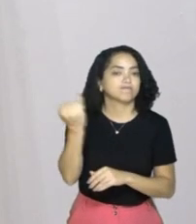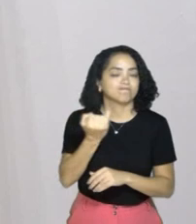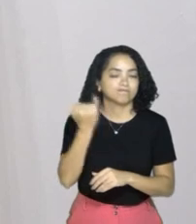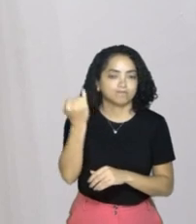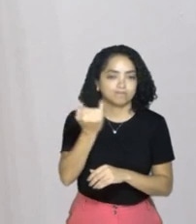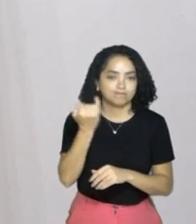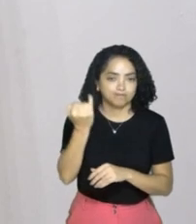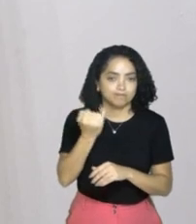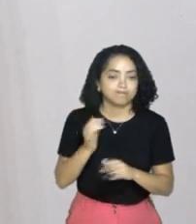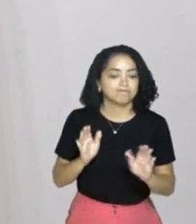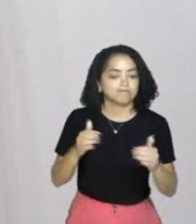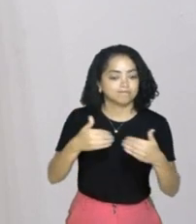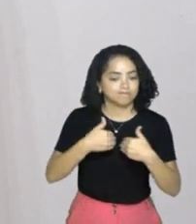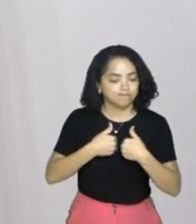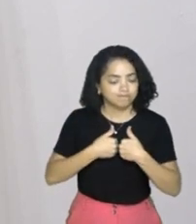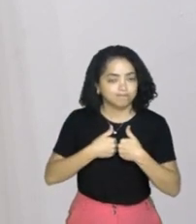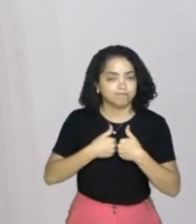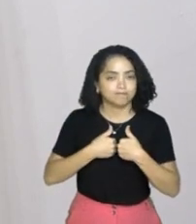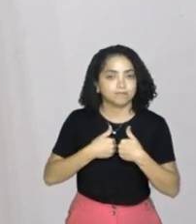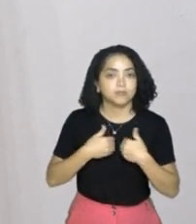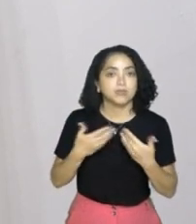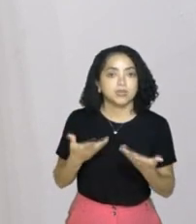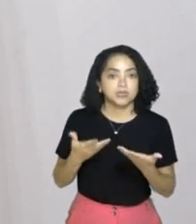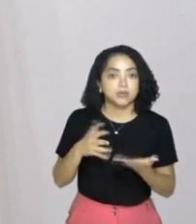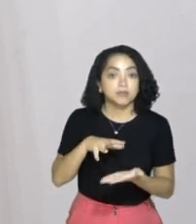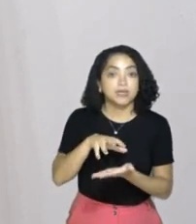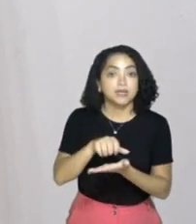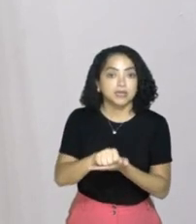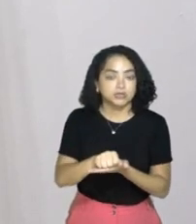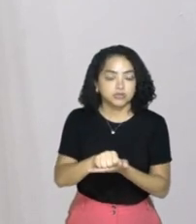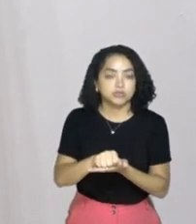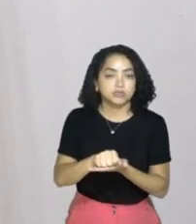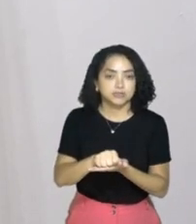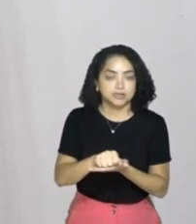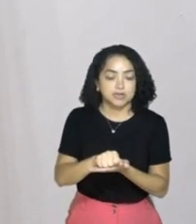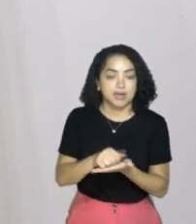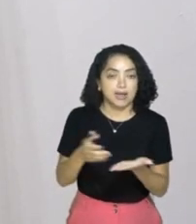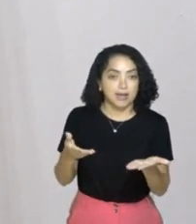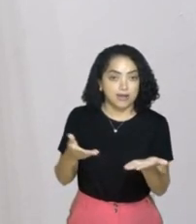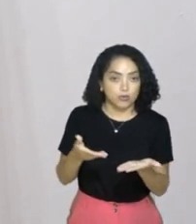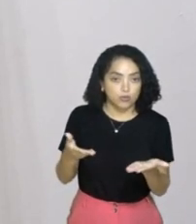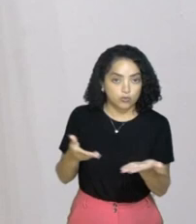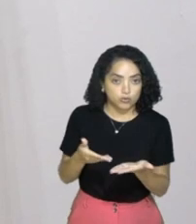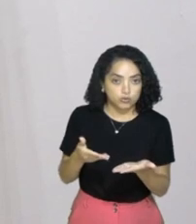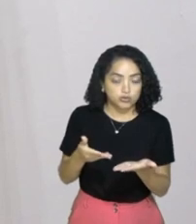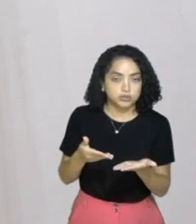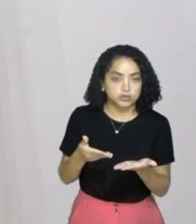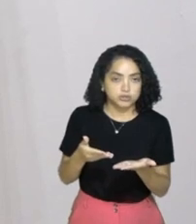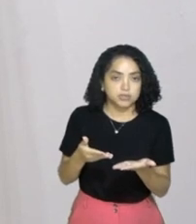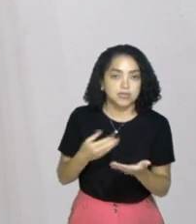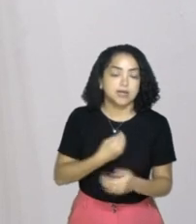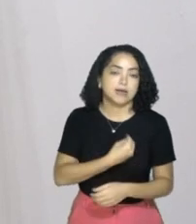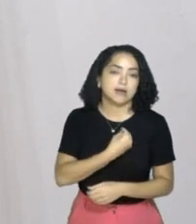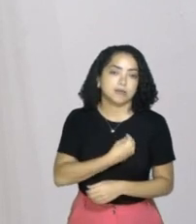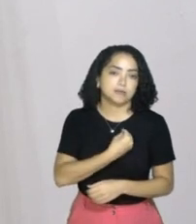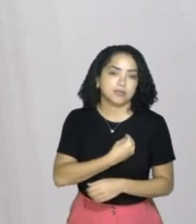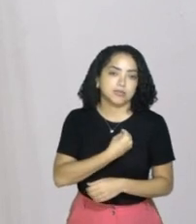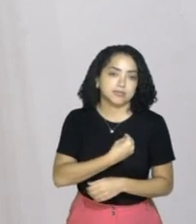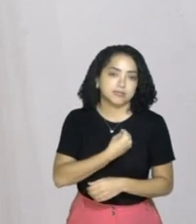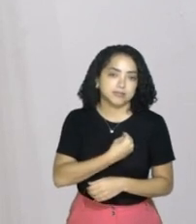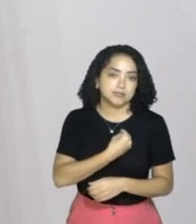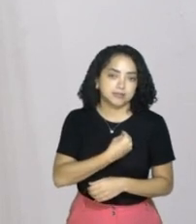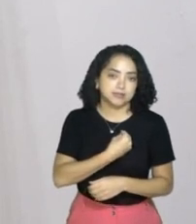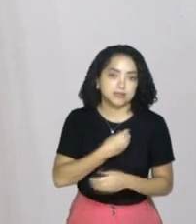dos autistas por fim quero registrar senhor presidente aqui no plenário a presença que